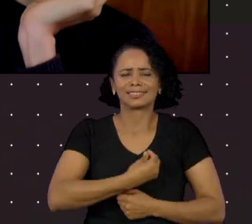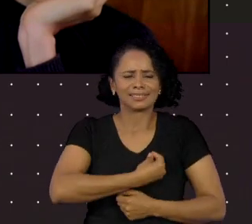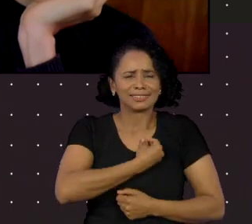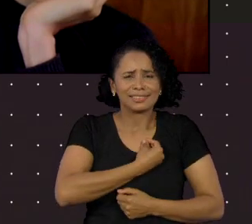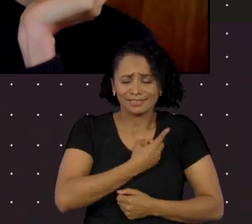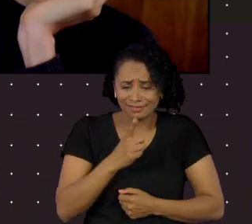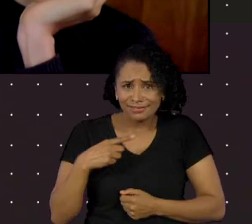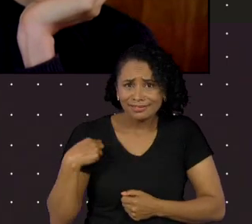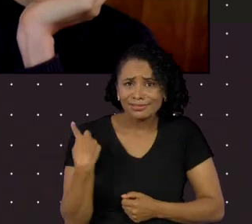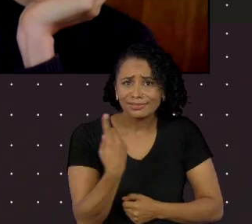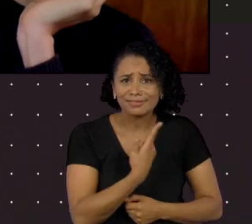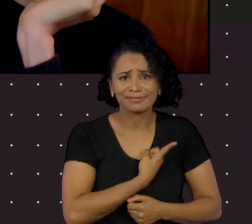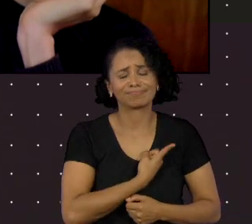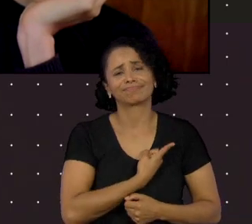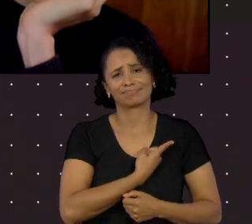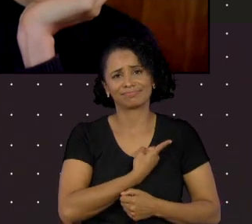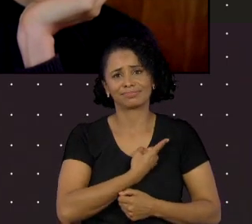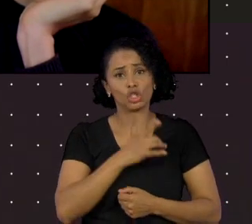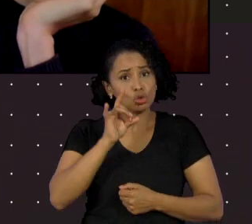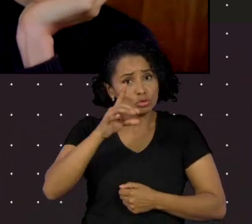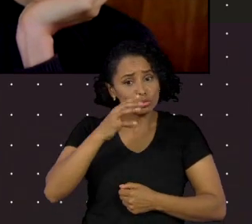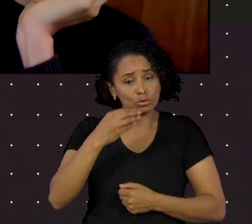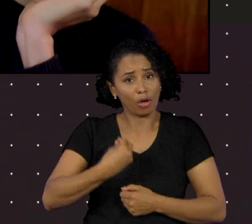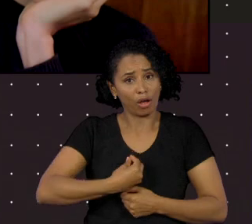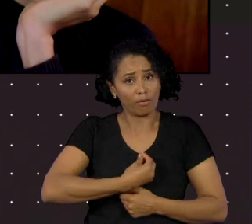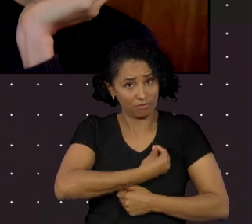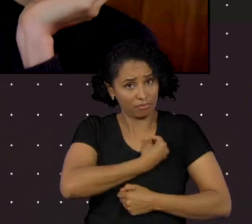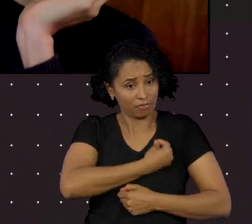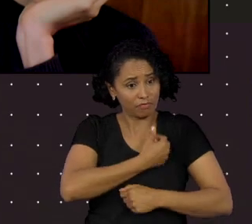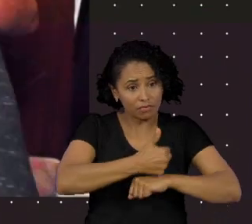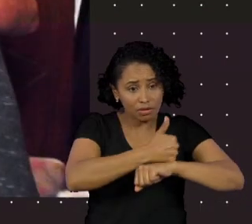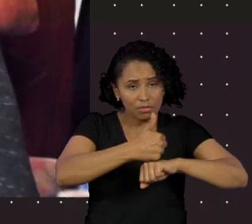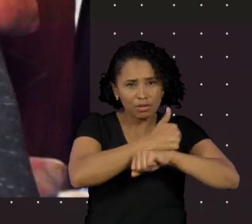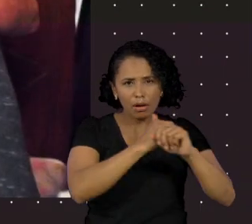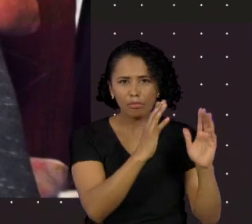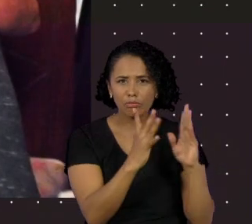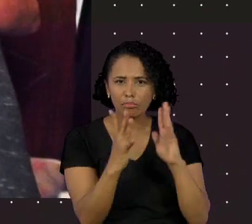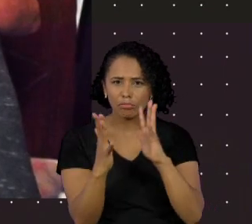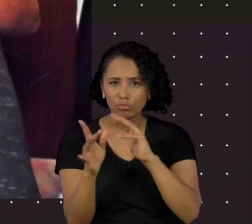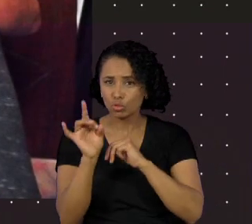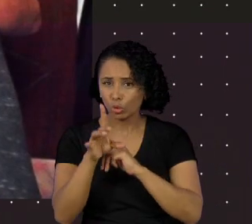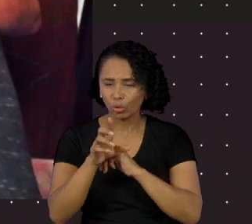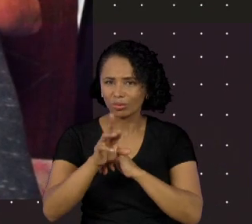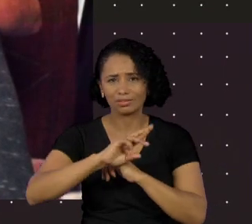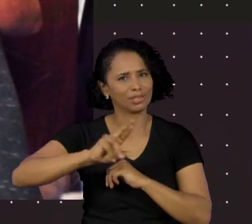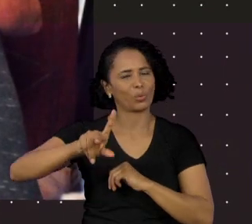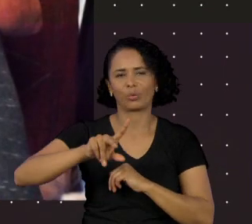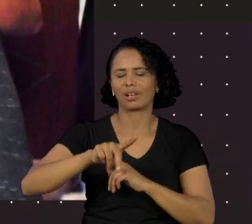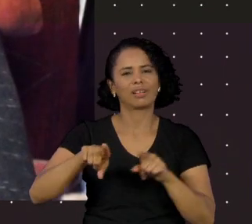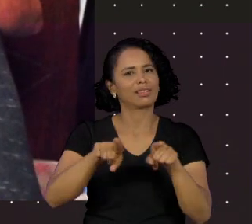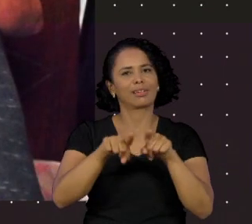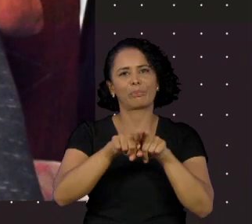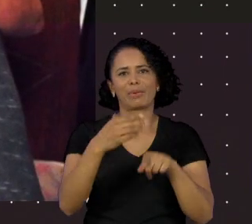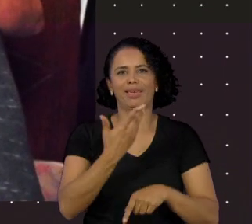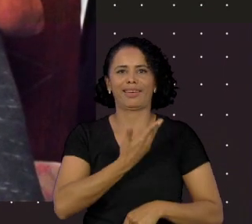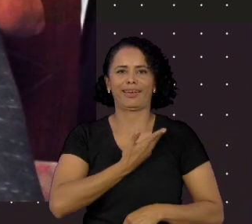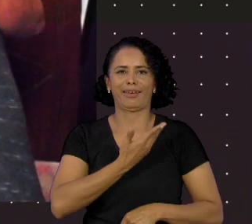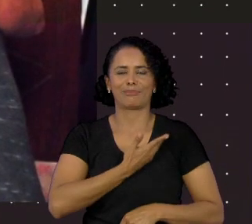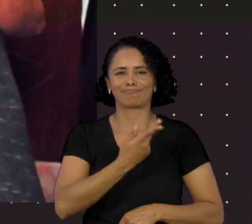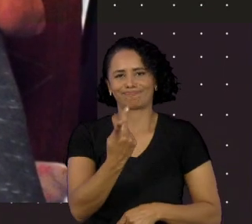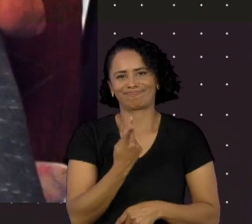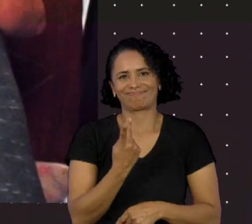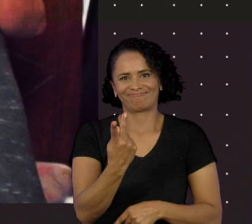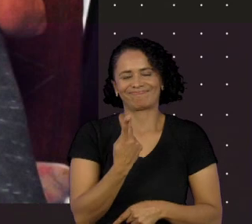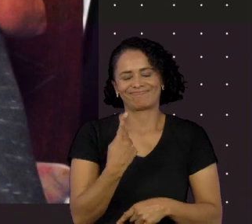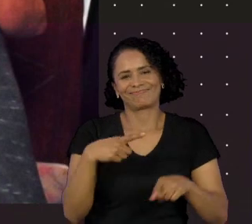na nossa trajetória profissional, como na nossa amizade. A partir dali eu ganhei uma